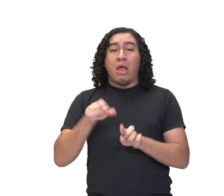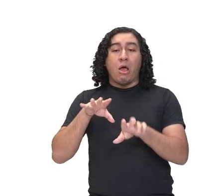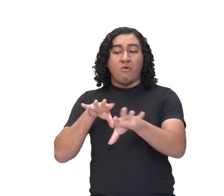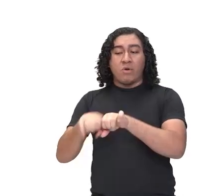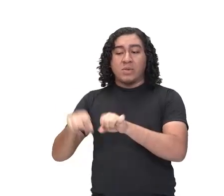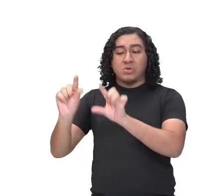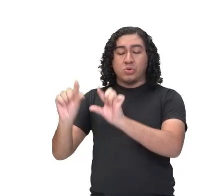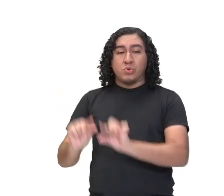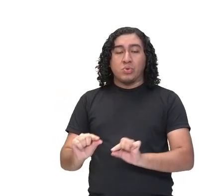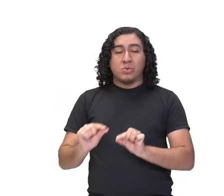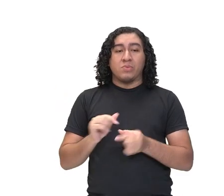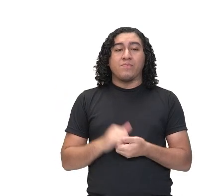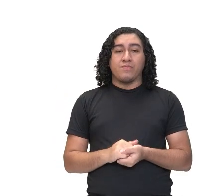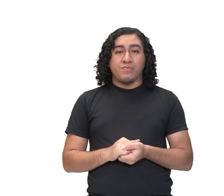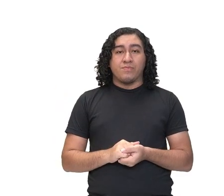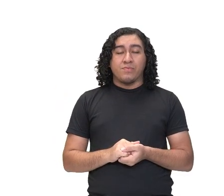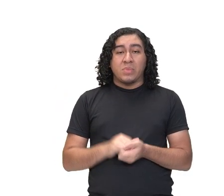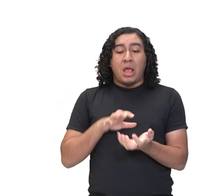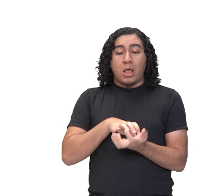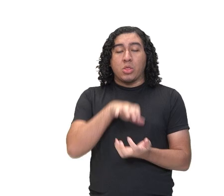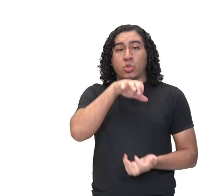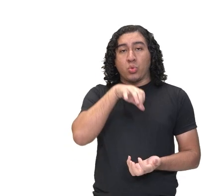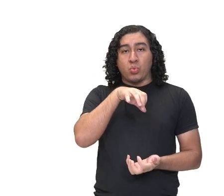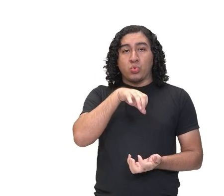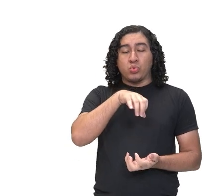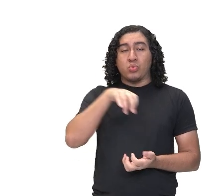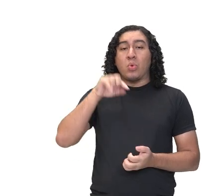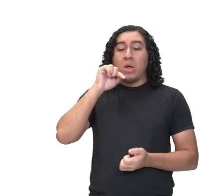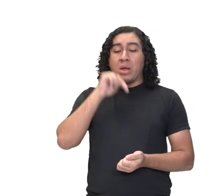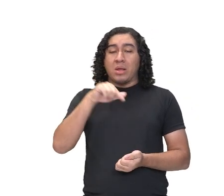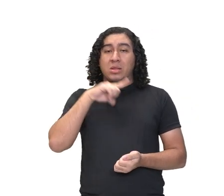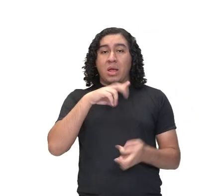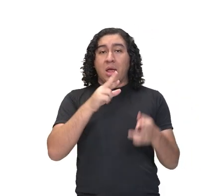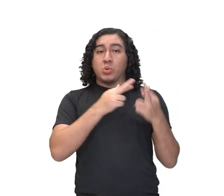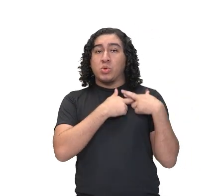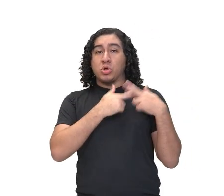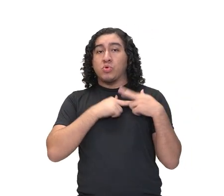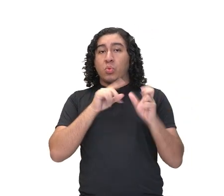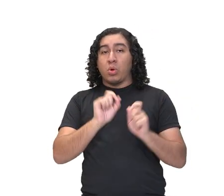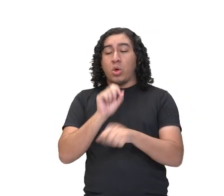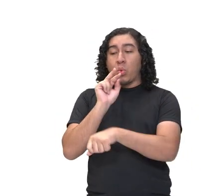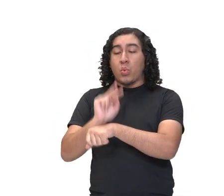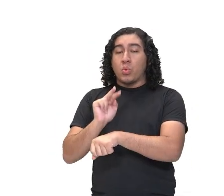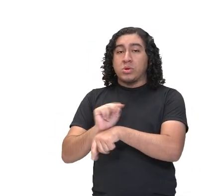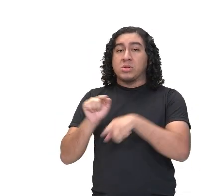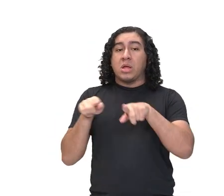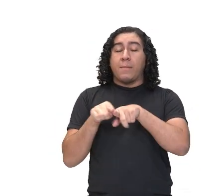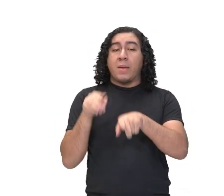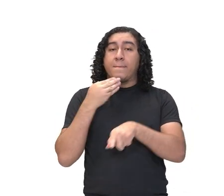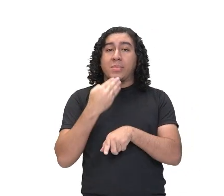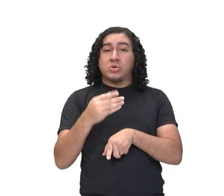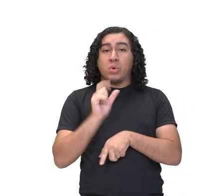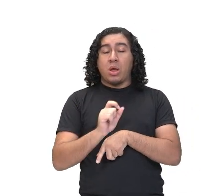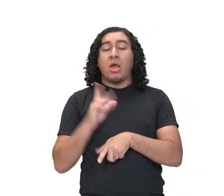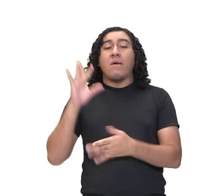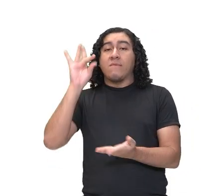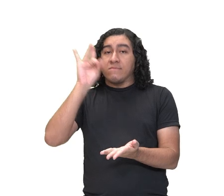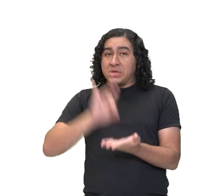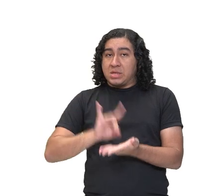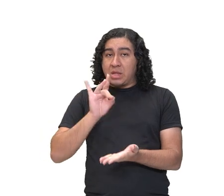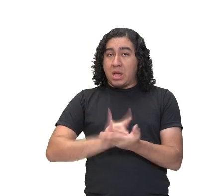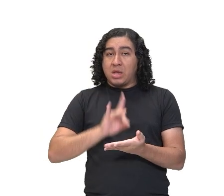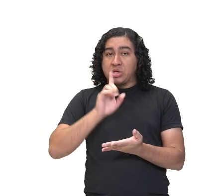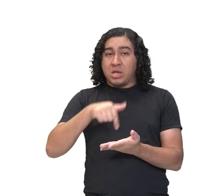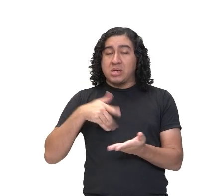escolaridade. Aos adultos desse país está dada a responsabilidade em monitorar e cobrar pela efetivação